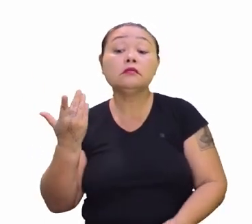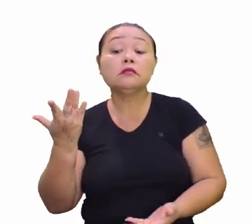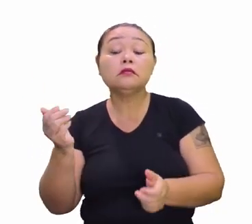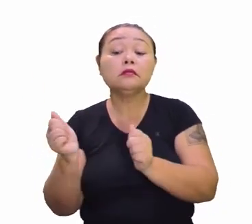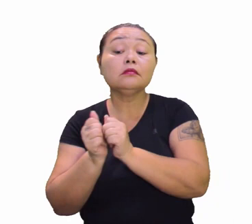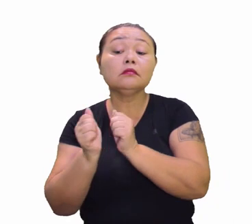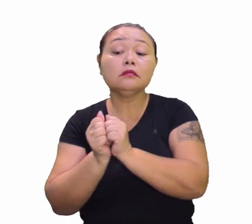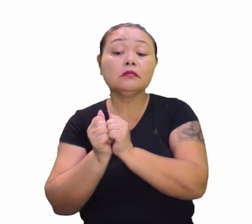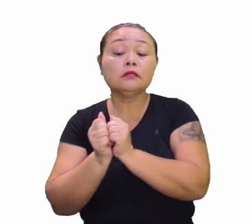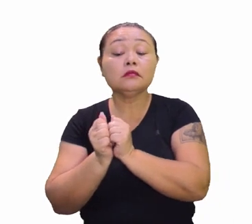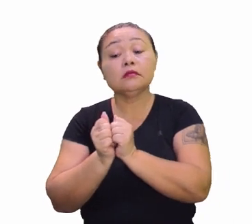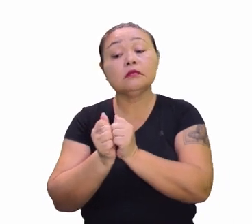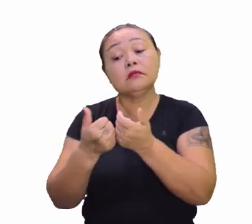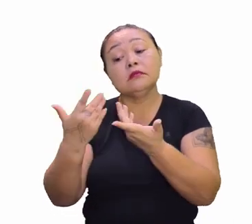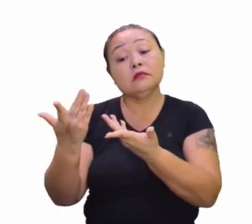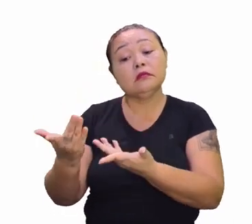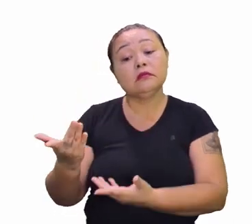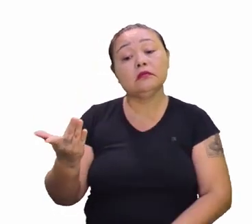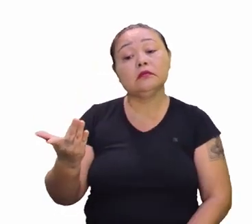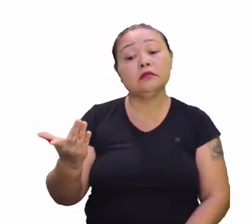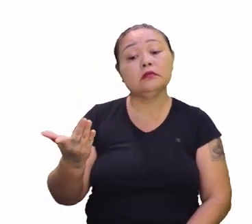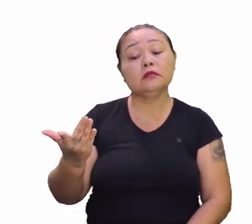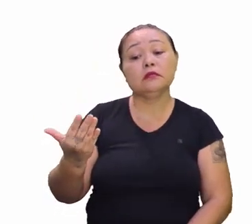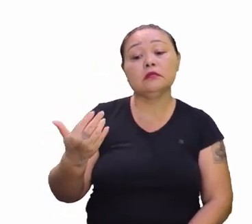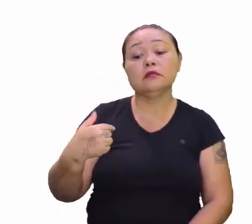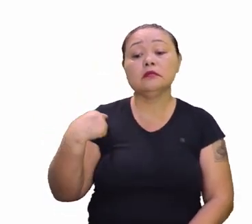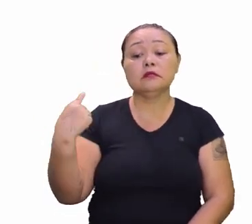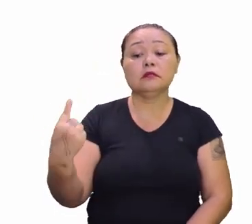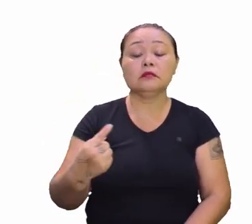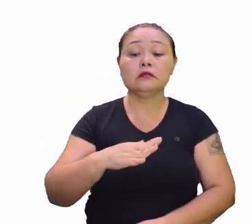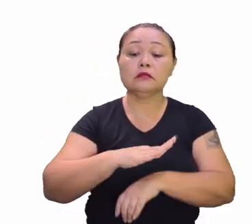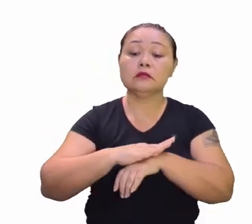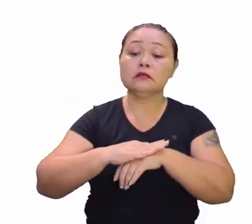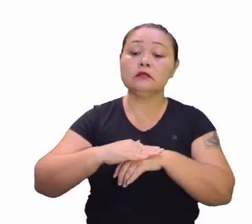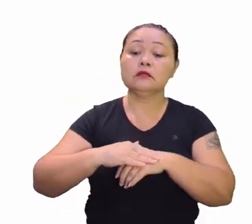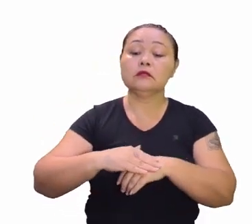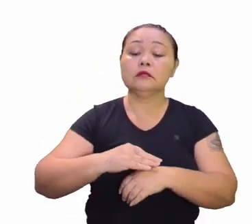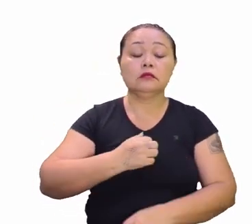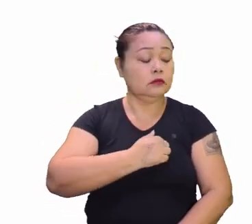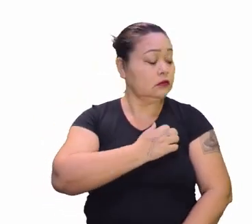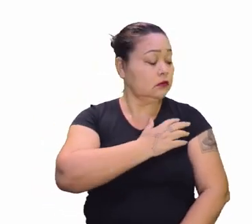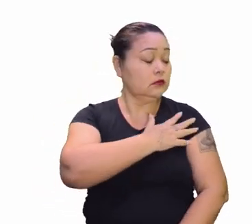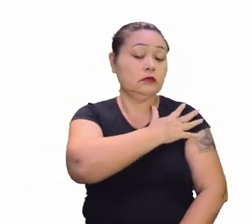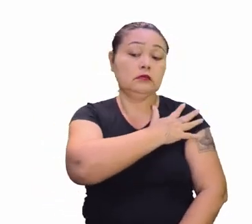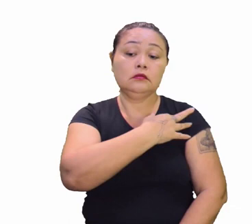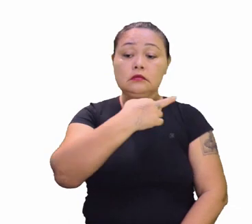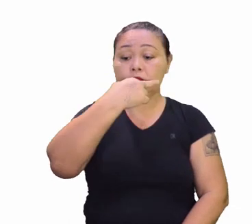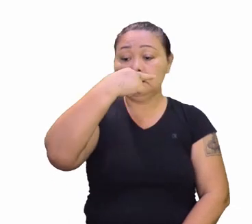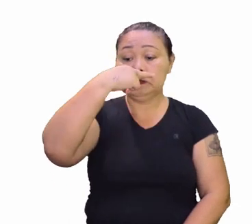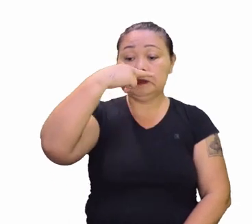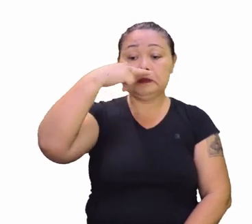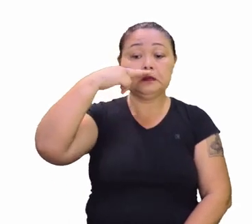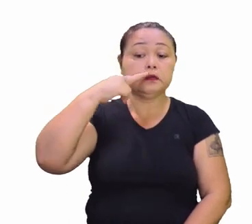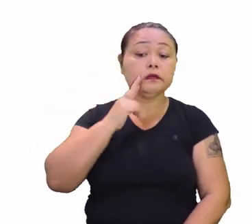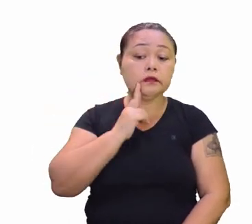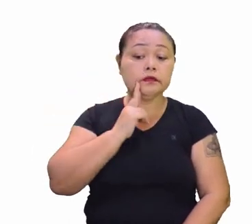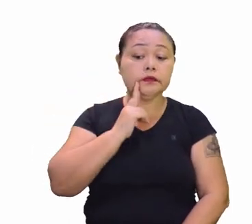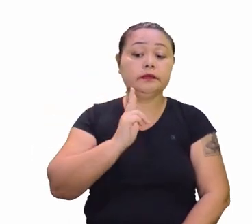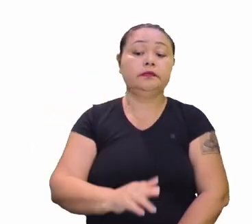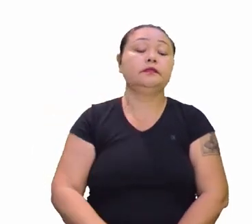ele? Nada mais, nada menos do que o nosso querido Marechal